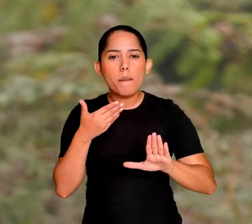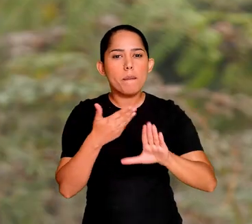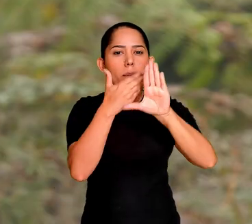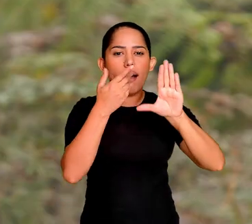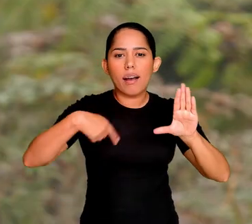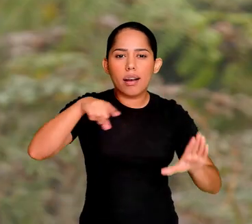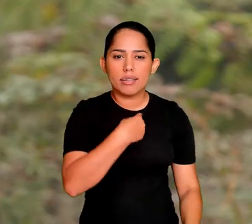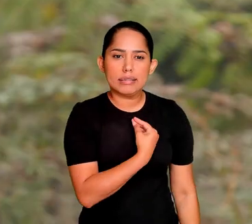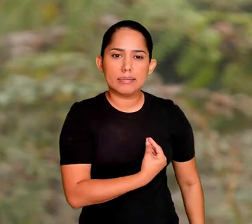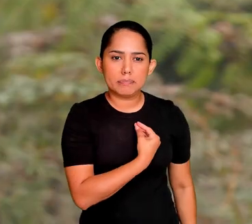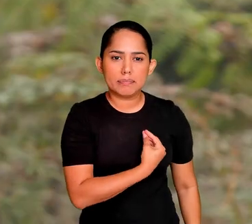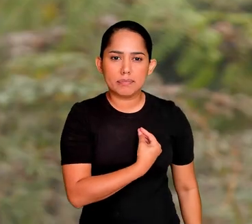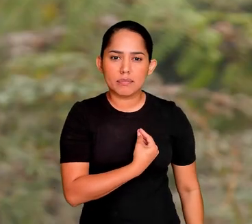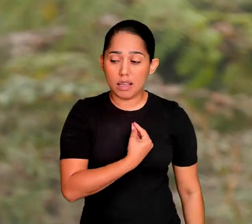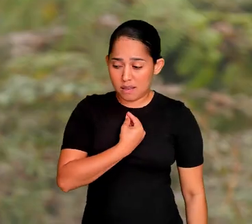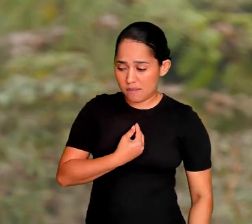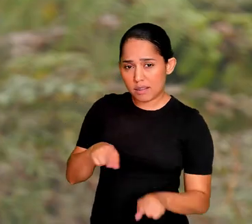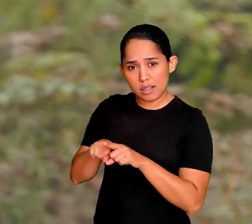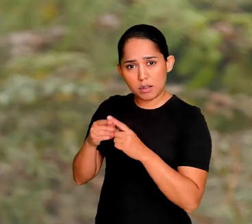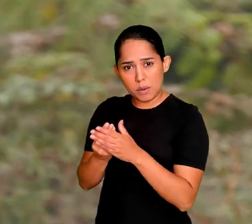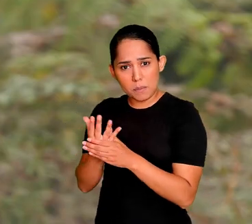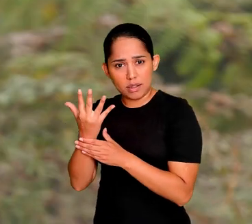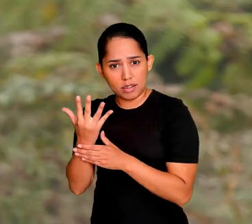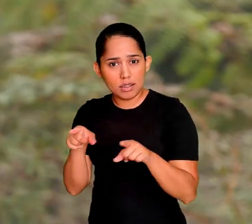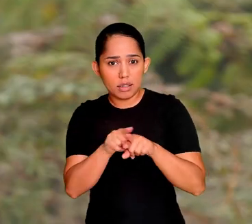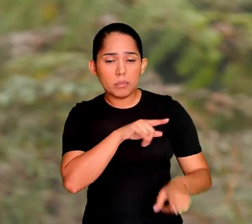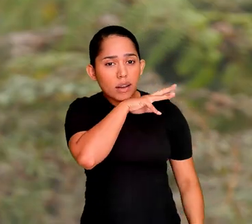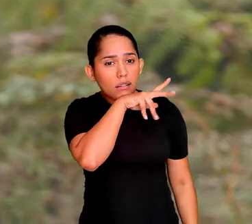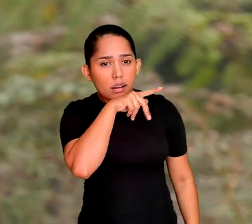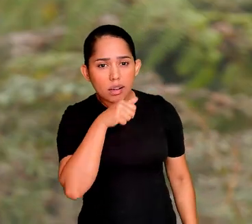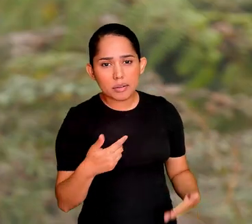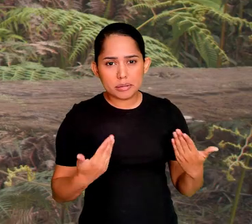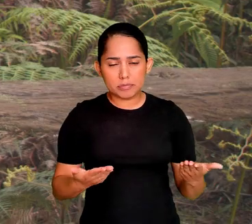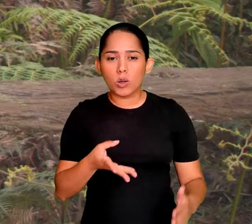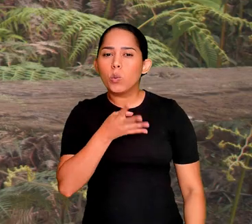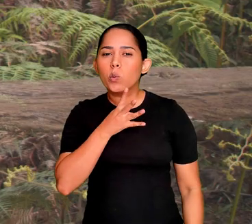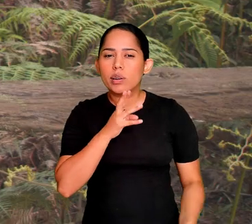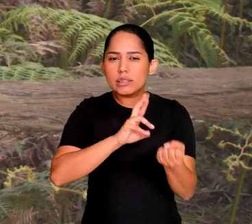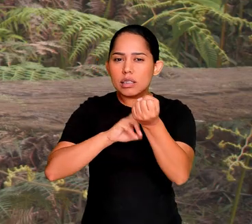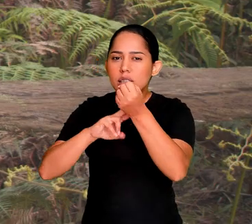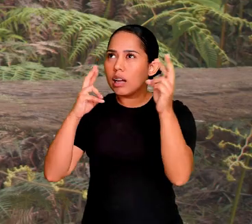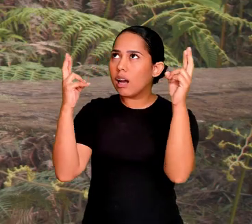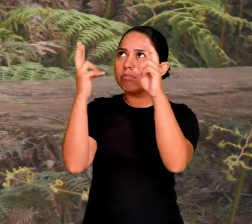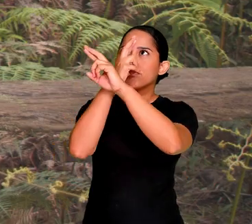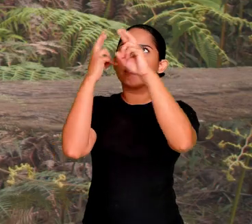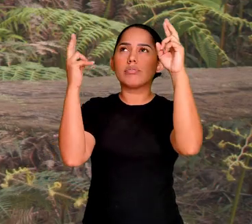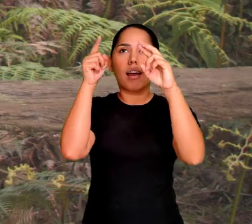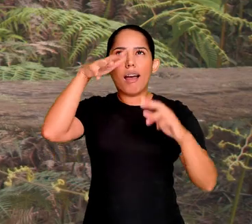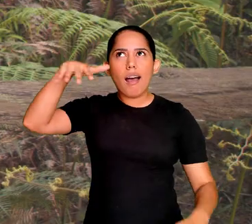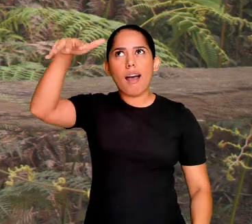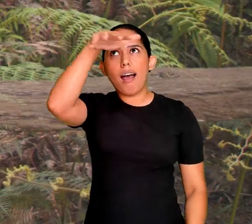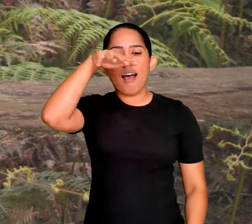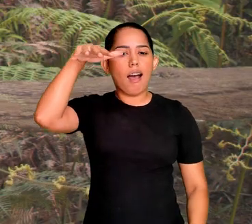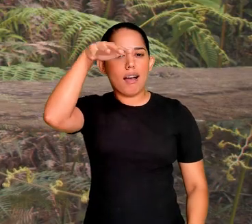Qual é o impacto disso na nossa vida? Na vida das plantas, dos animais? Conhecer esses ritmos que são